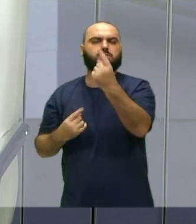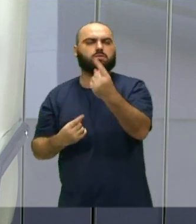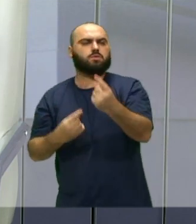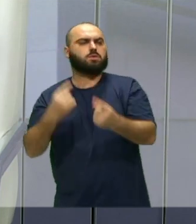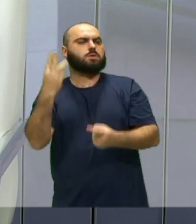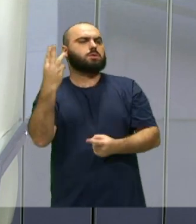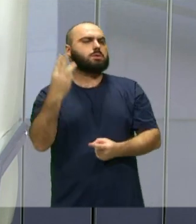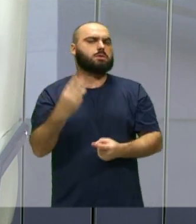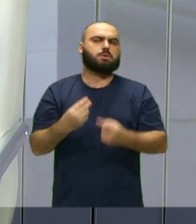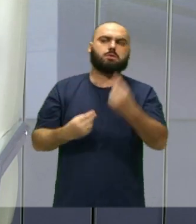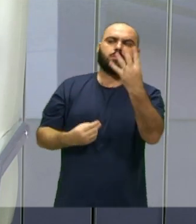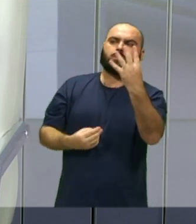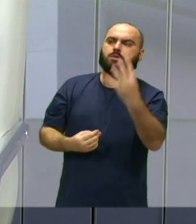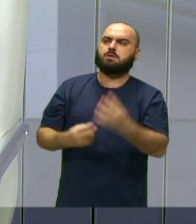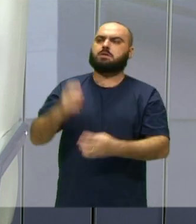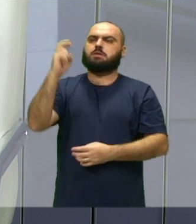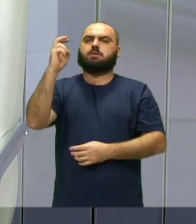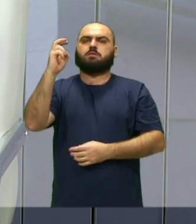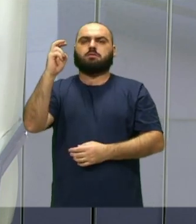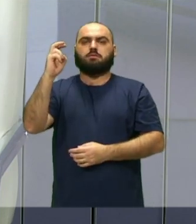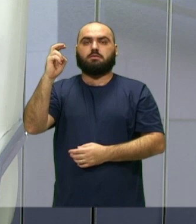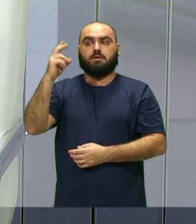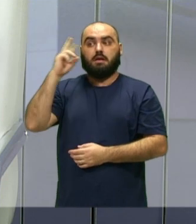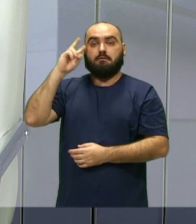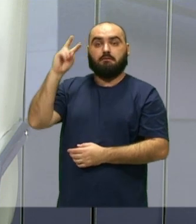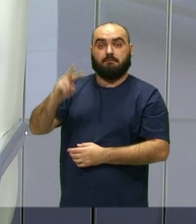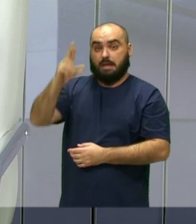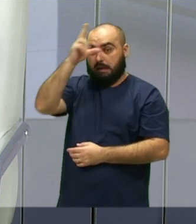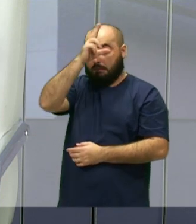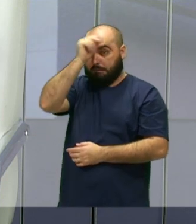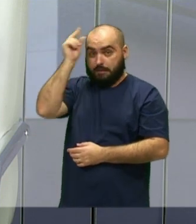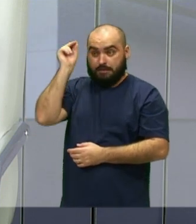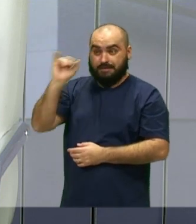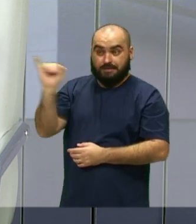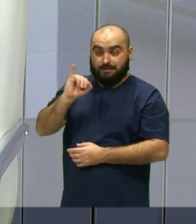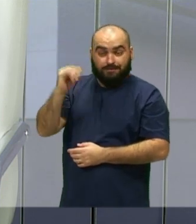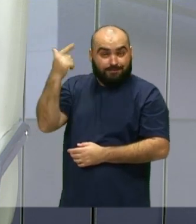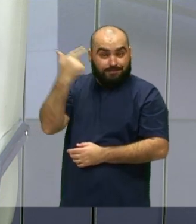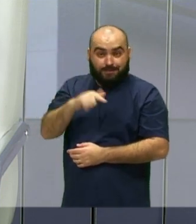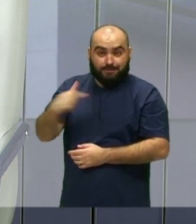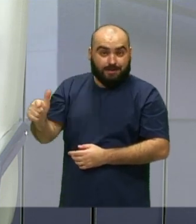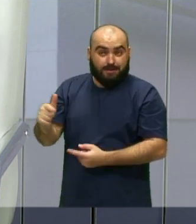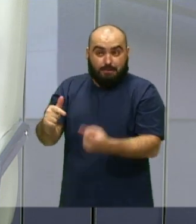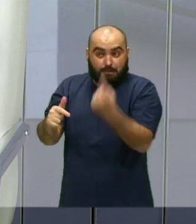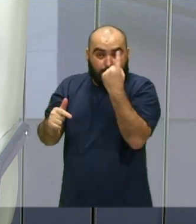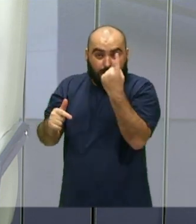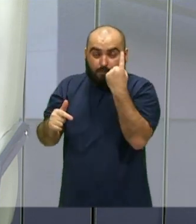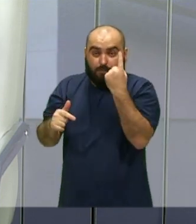que, especialmente na Prefeitura de Itajaí, nós não temos um canal. Isso foi até legal tu ter